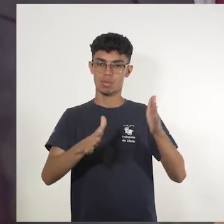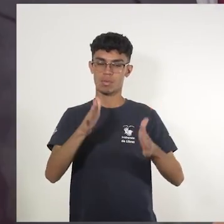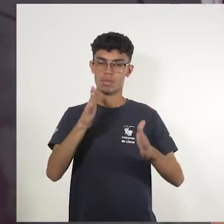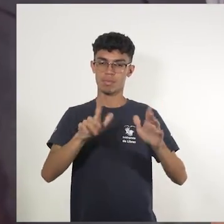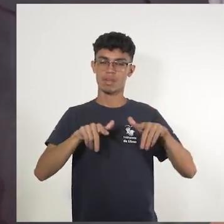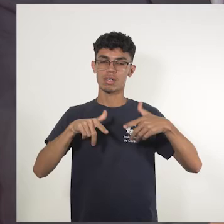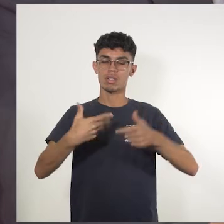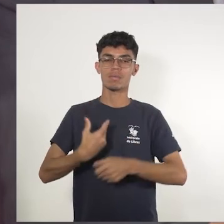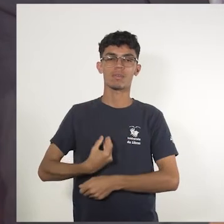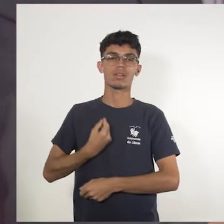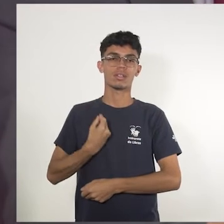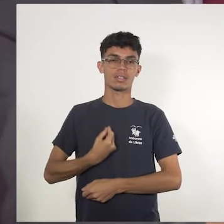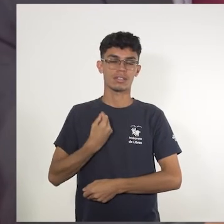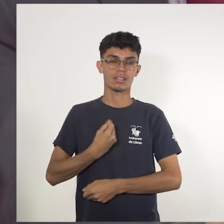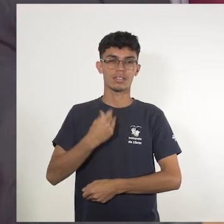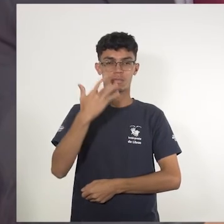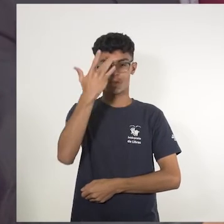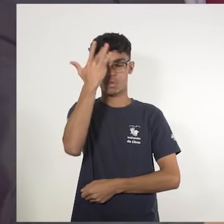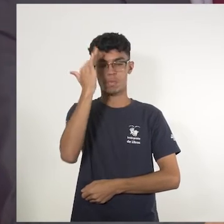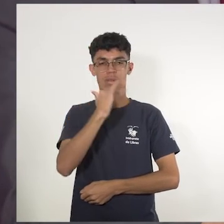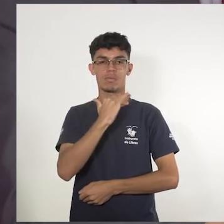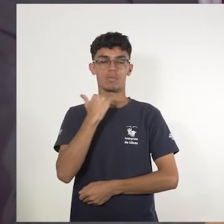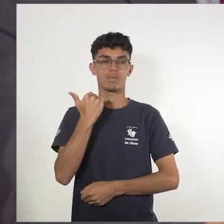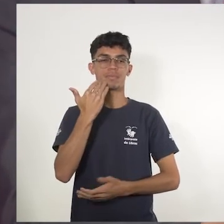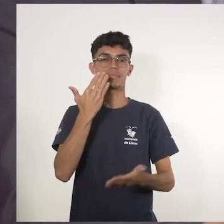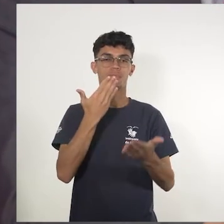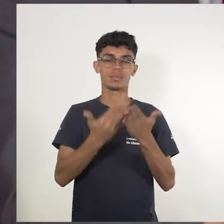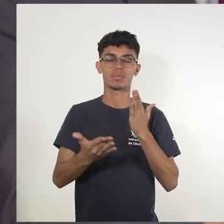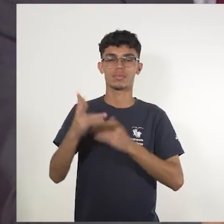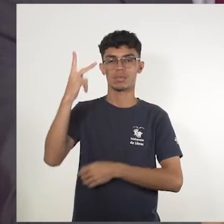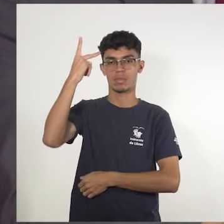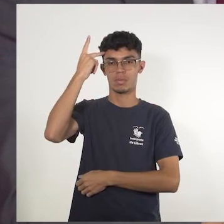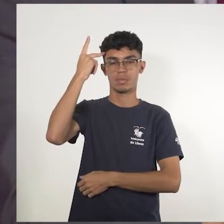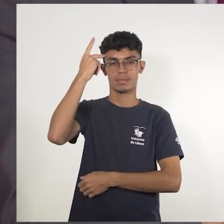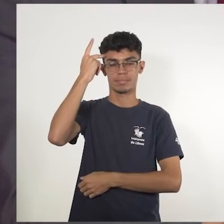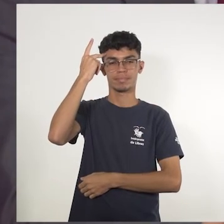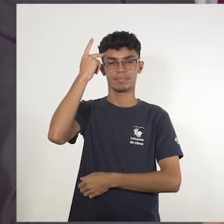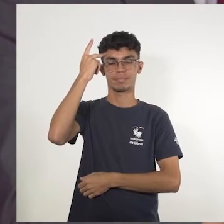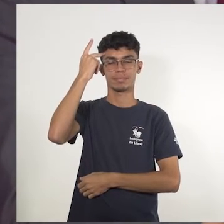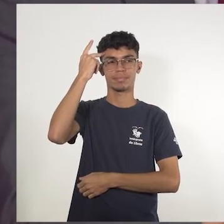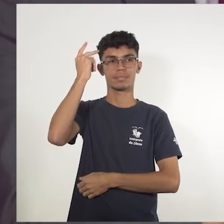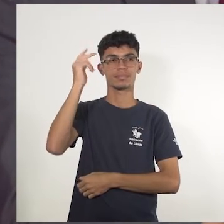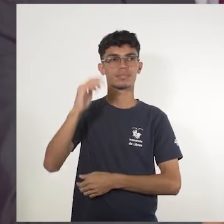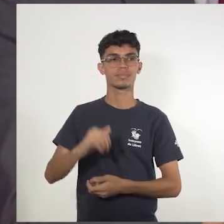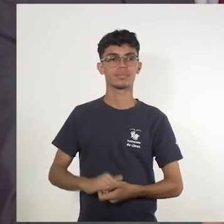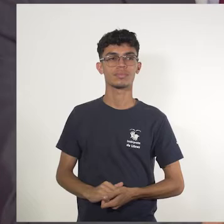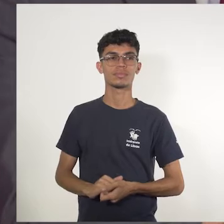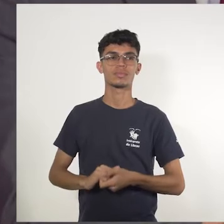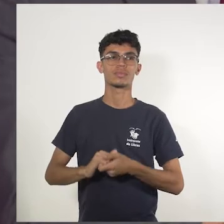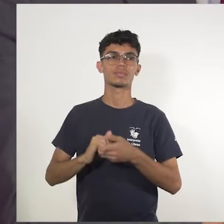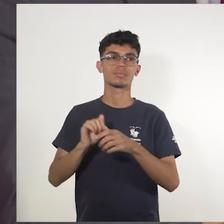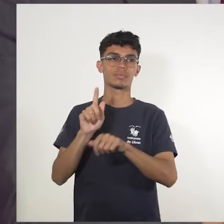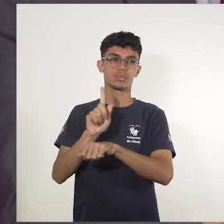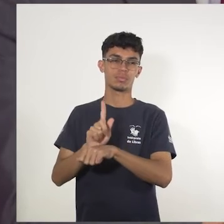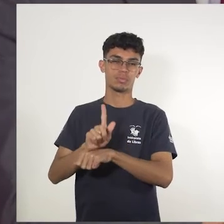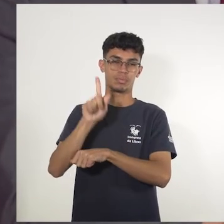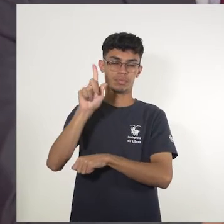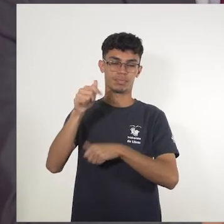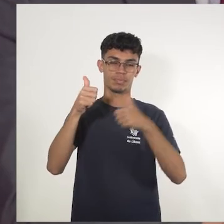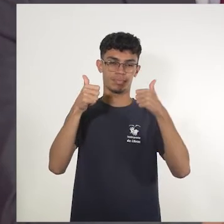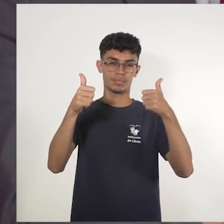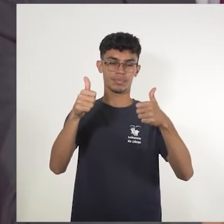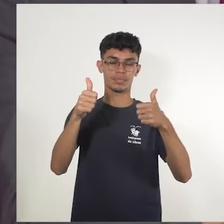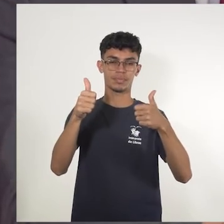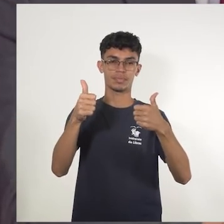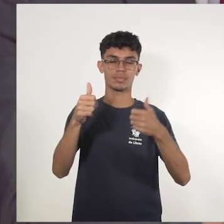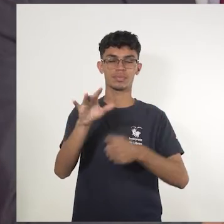das perdas que tivemos, São Paulo está em boas mãos. Obrigado. E nós vamos vencer essa